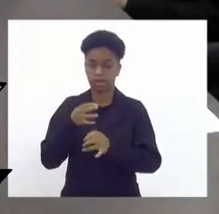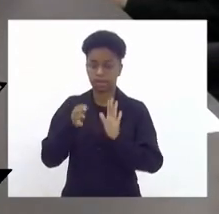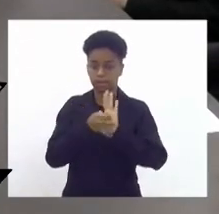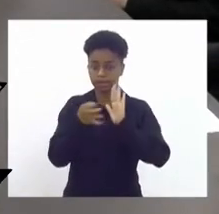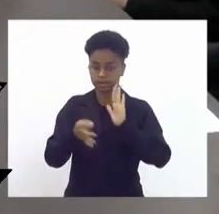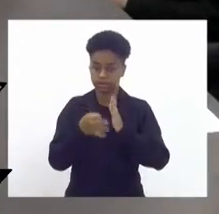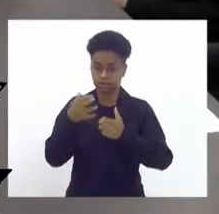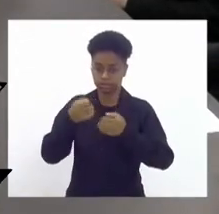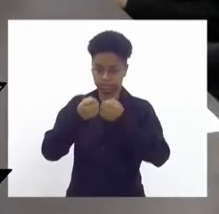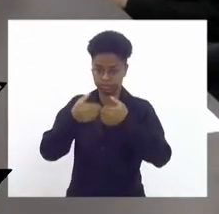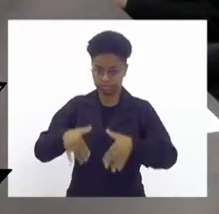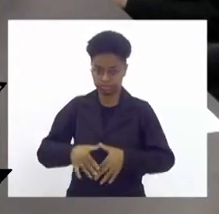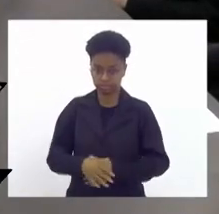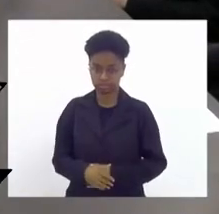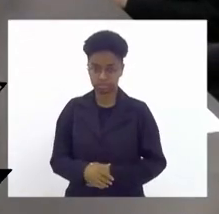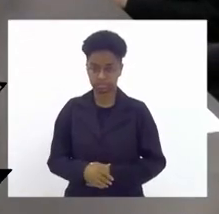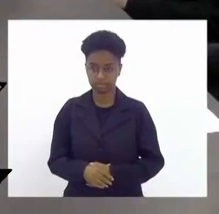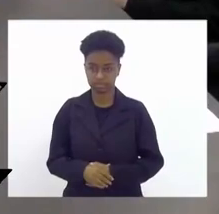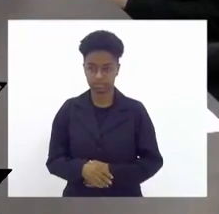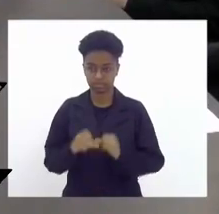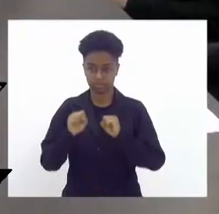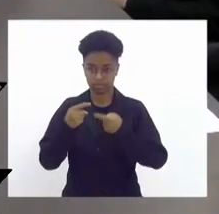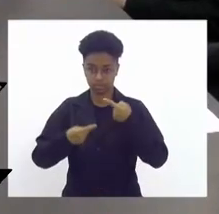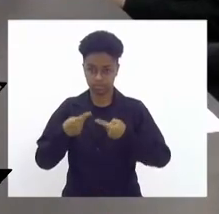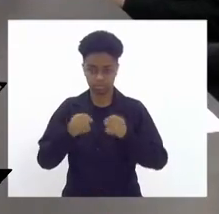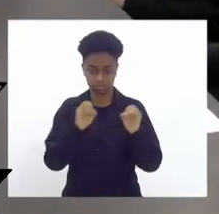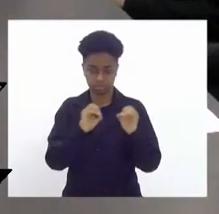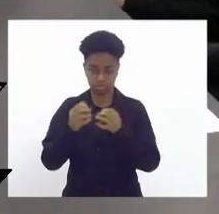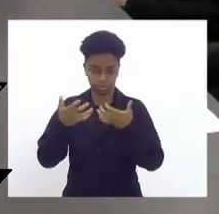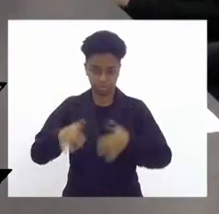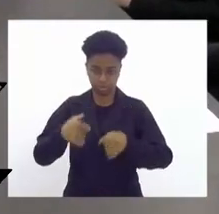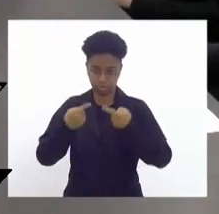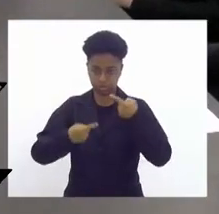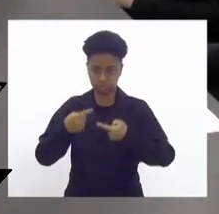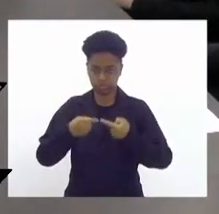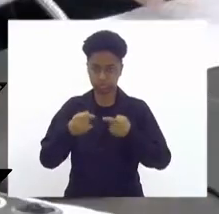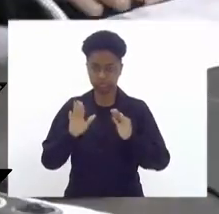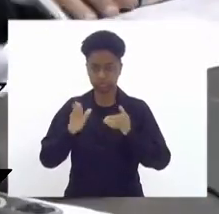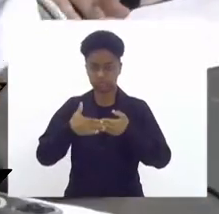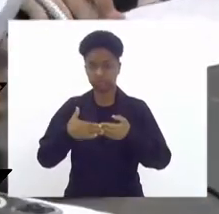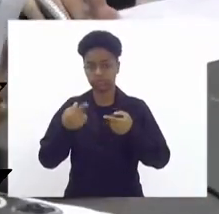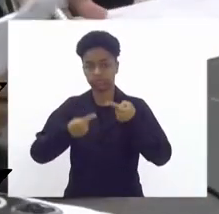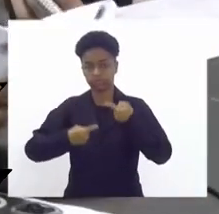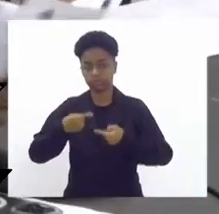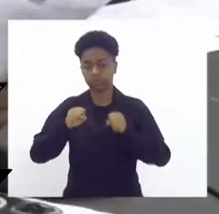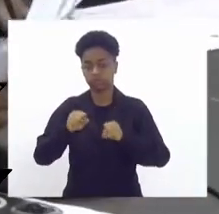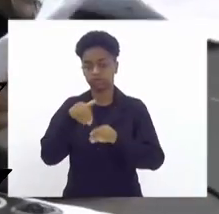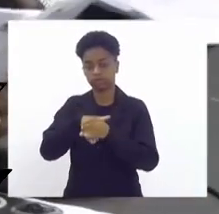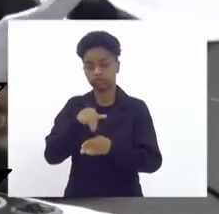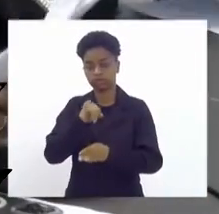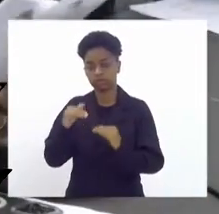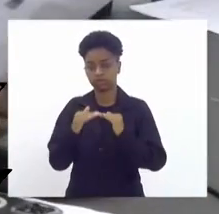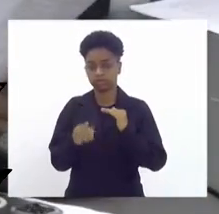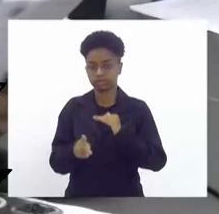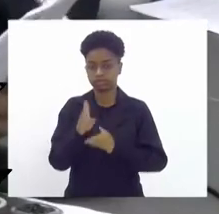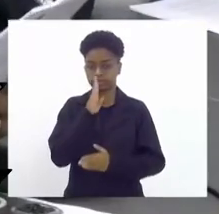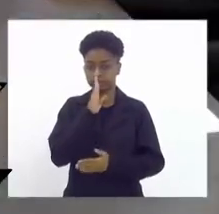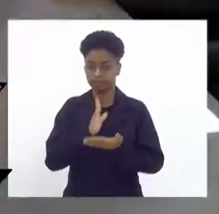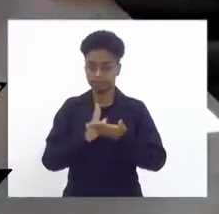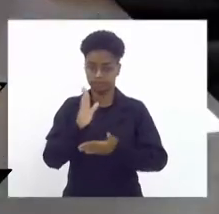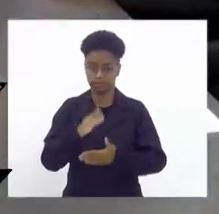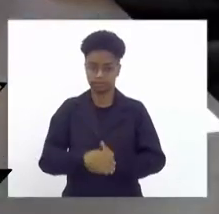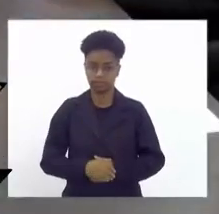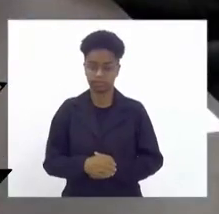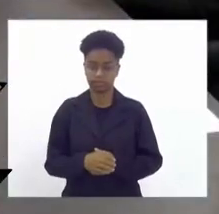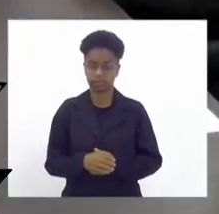prejudicabilidade. Em discussão. Não havendo quem queira discutir, encerrada a discussão, em votação, senhores que aprovam, permaneçam como estão, aprovado.